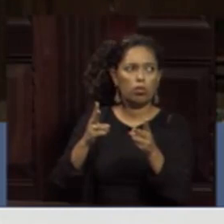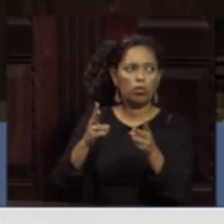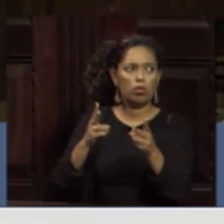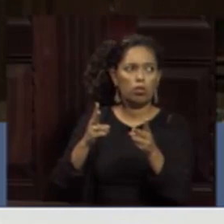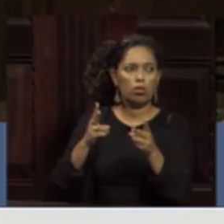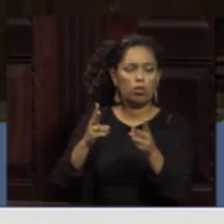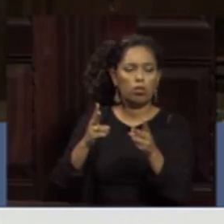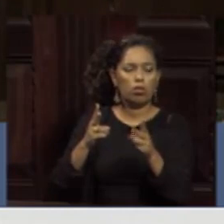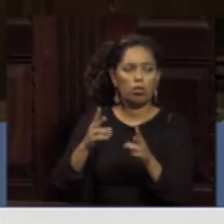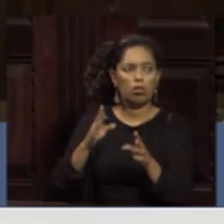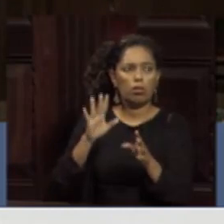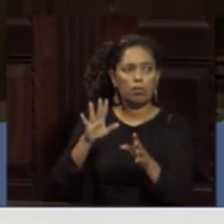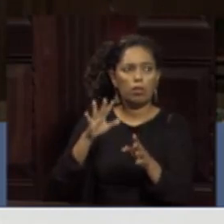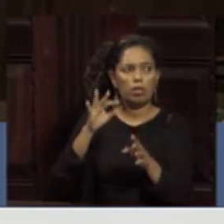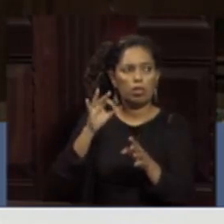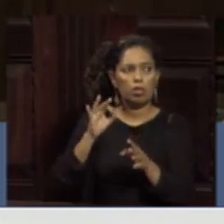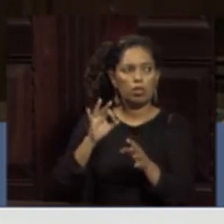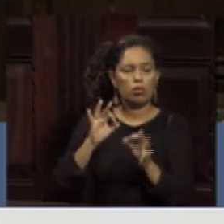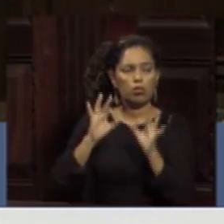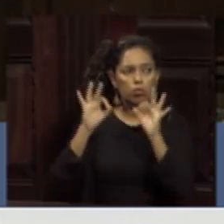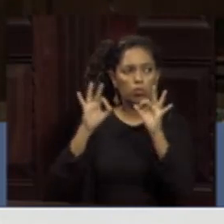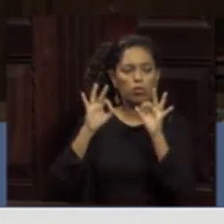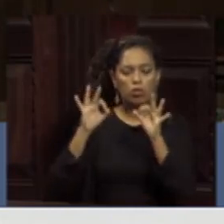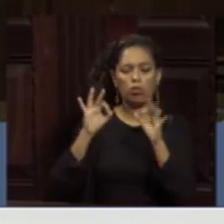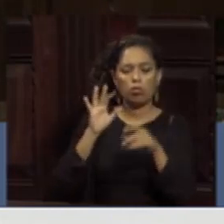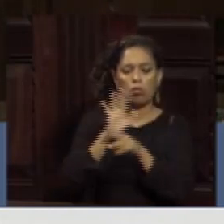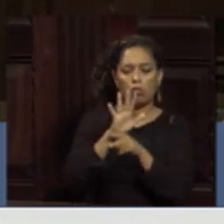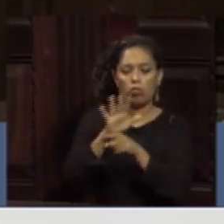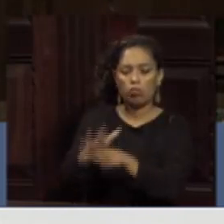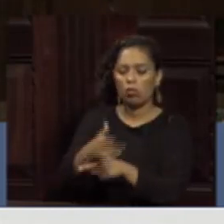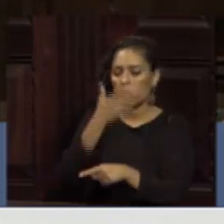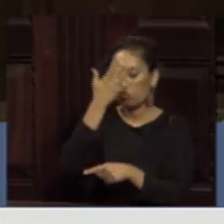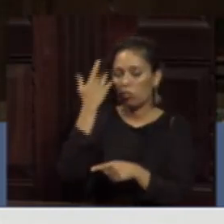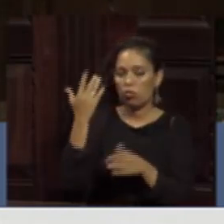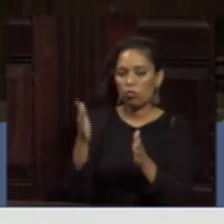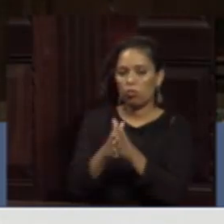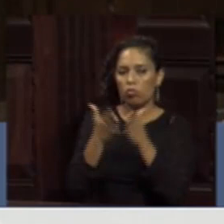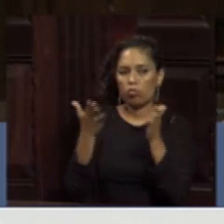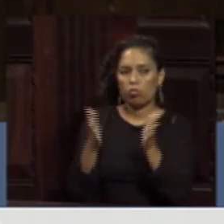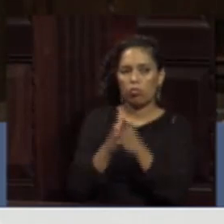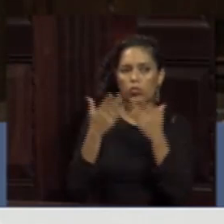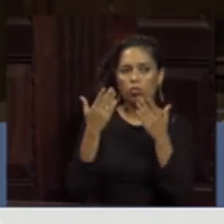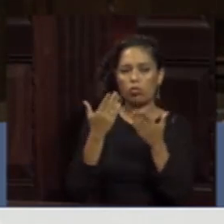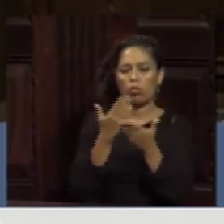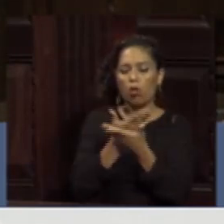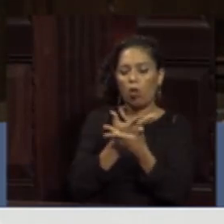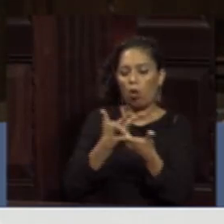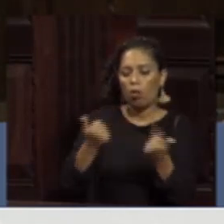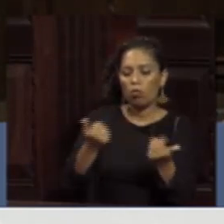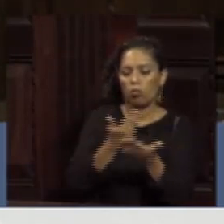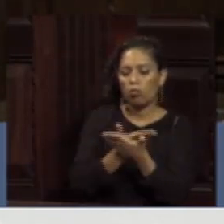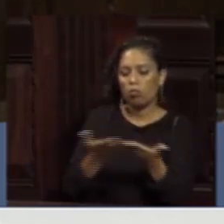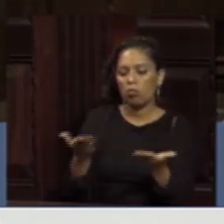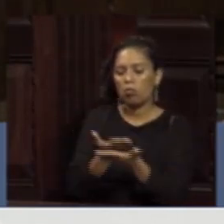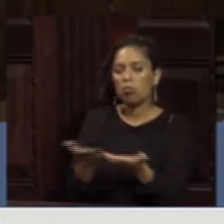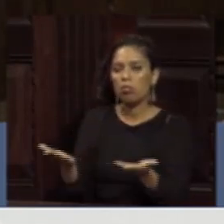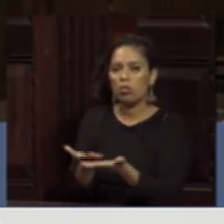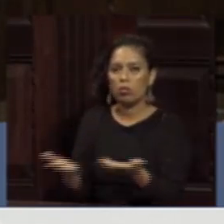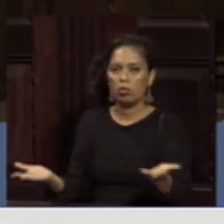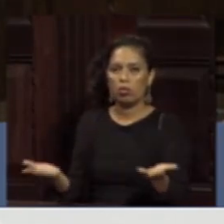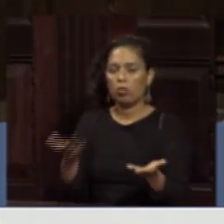mas especialmente a indenização dos prejudicados. É claro que aqueles que morreram não